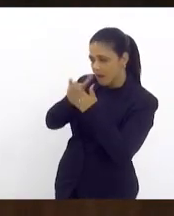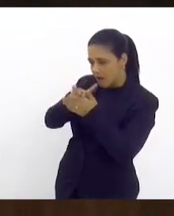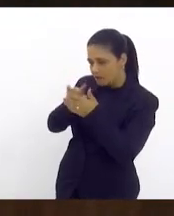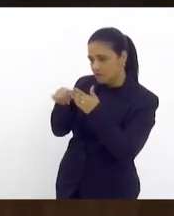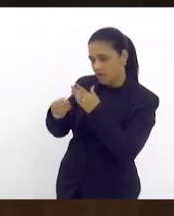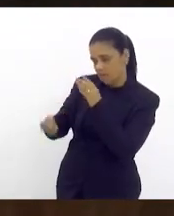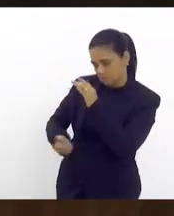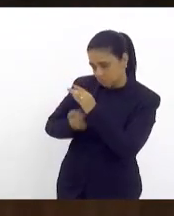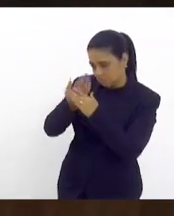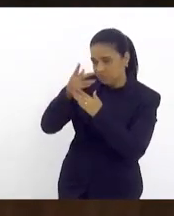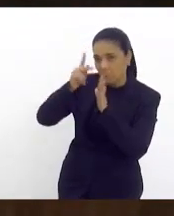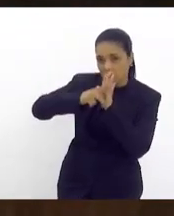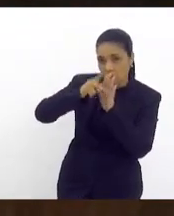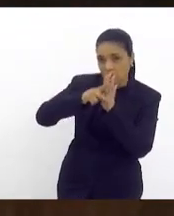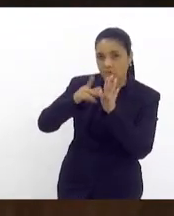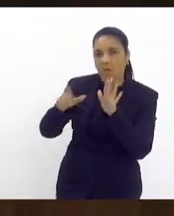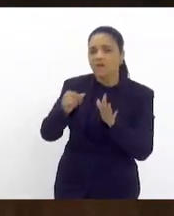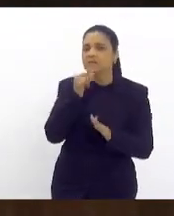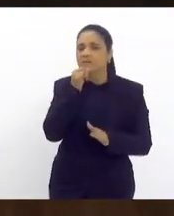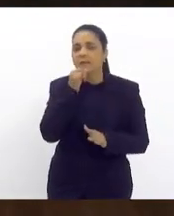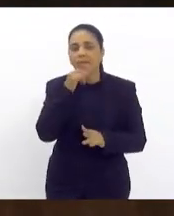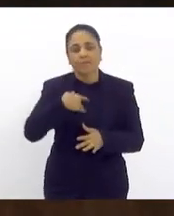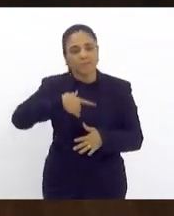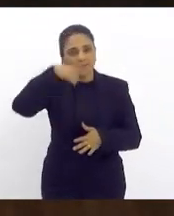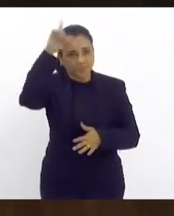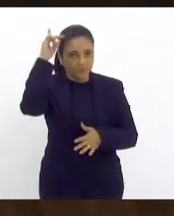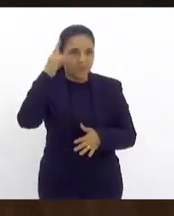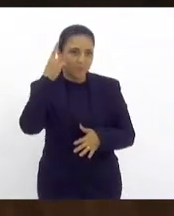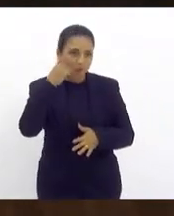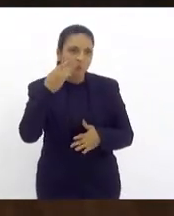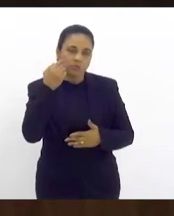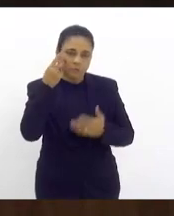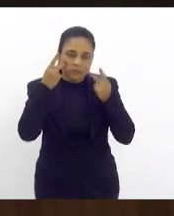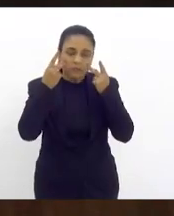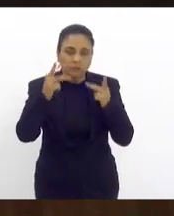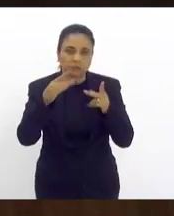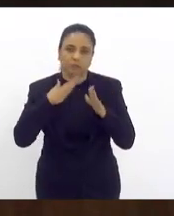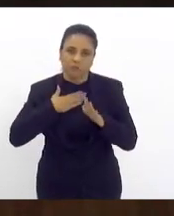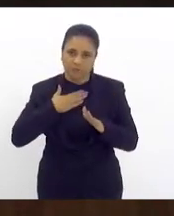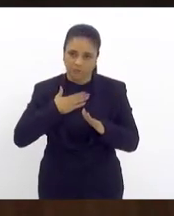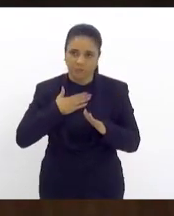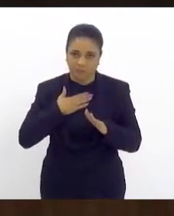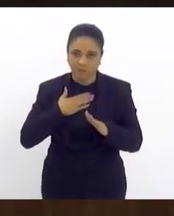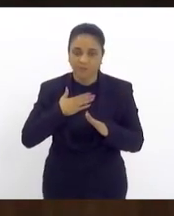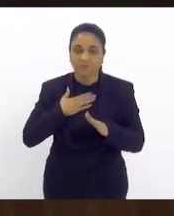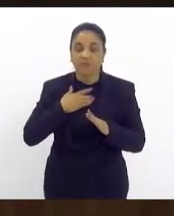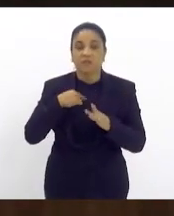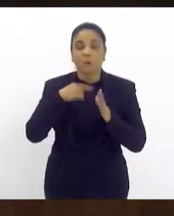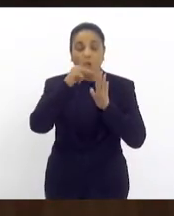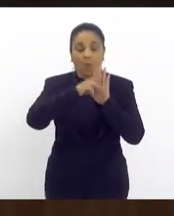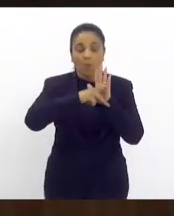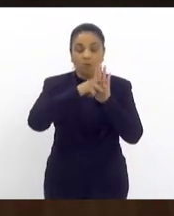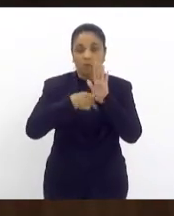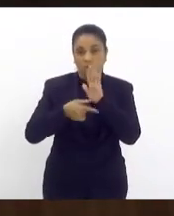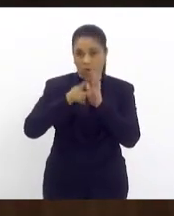autor deputado Luís Paulo é testemunha disso então é esse projeto aqui anterior